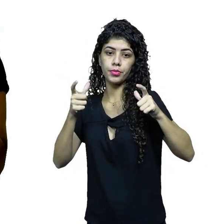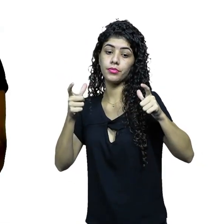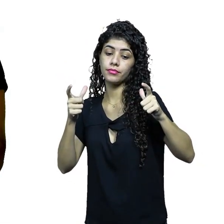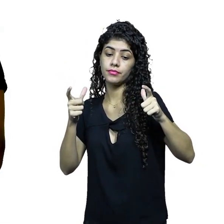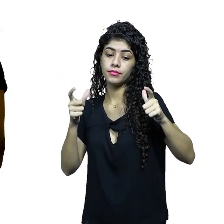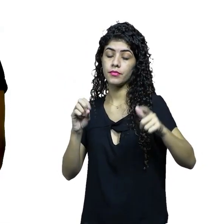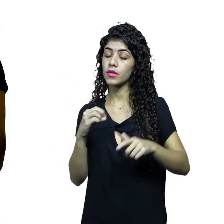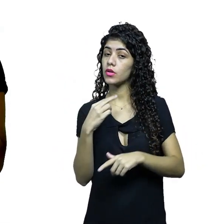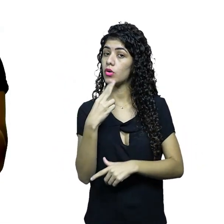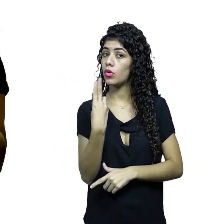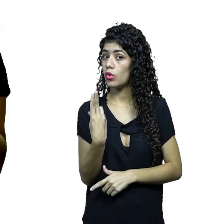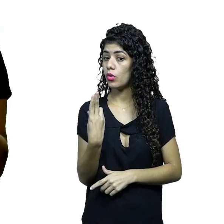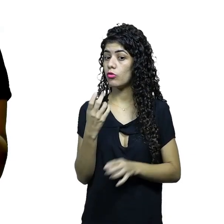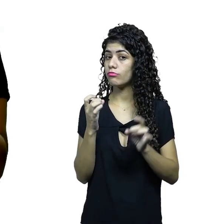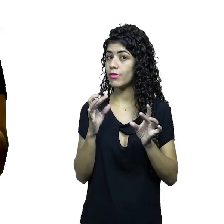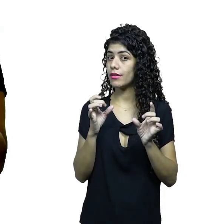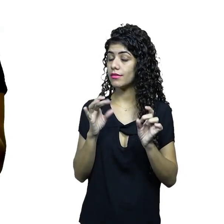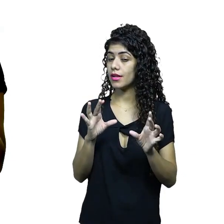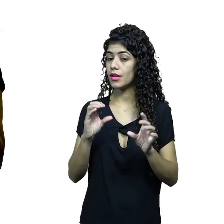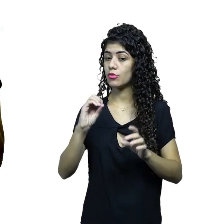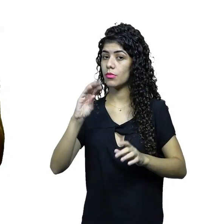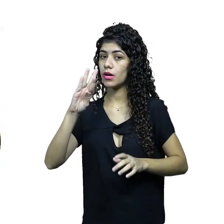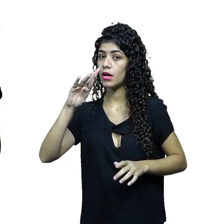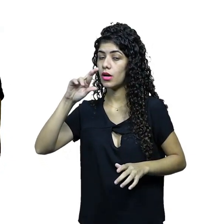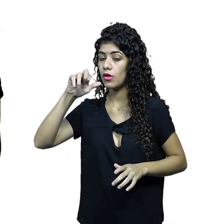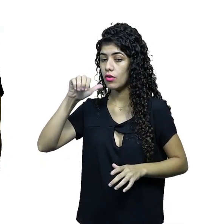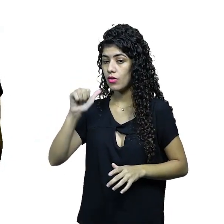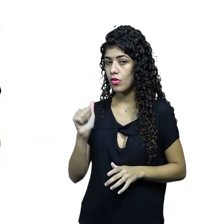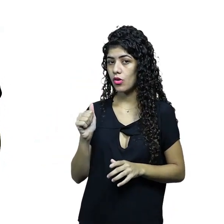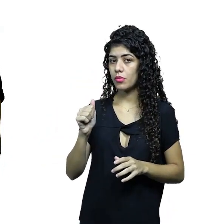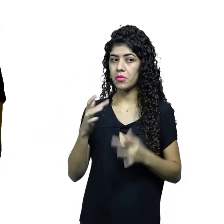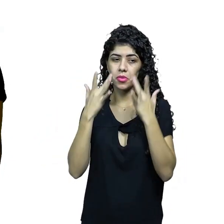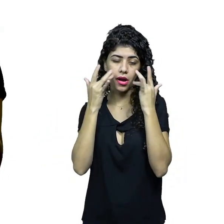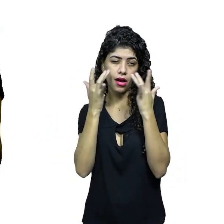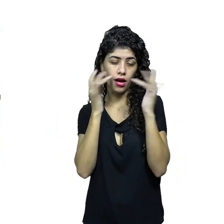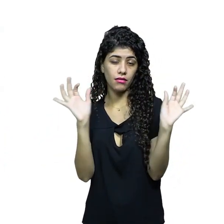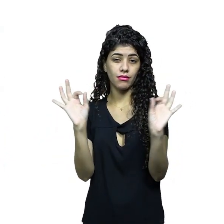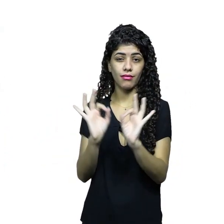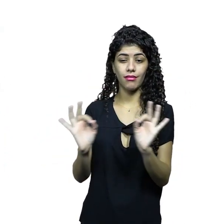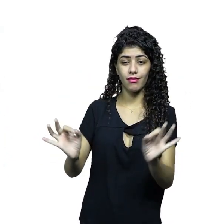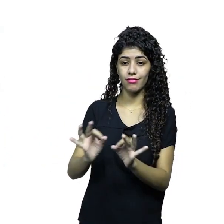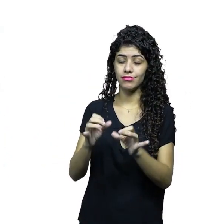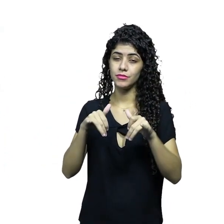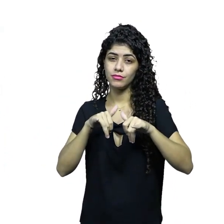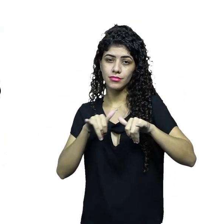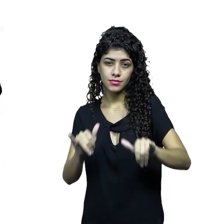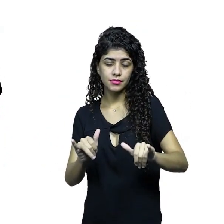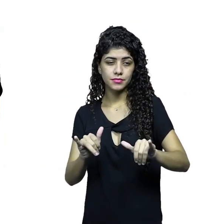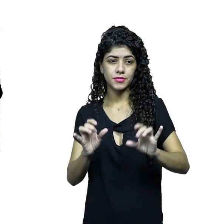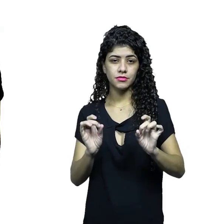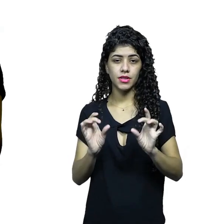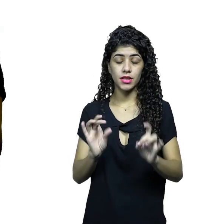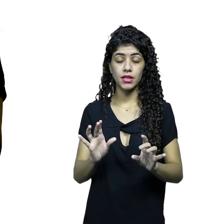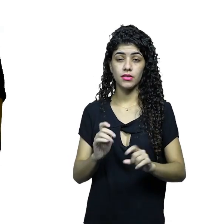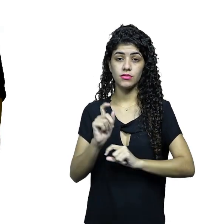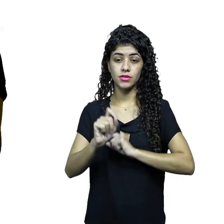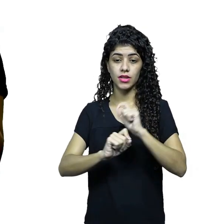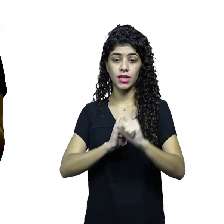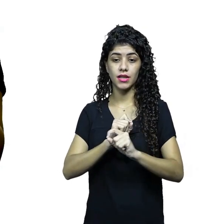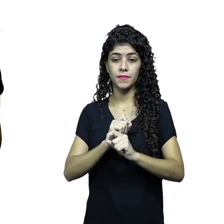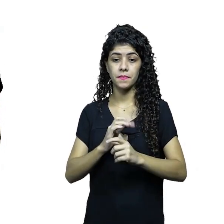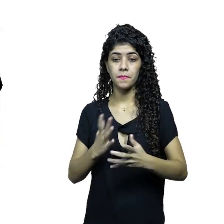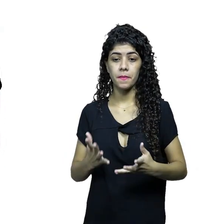mesmo tentar vender uma obra muito hermética ou muito artística como uma obra muito comercial, você vai